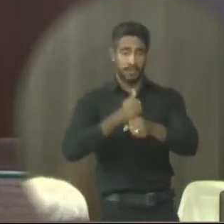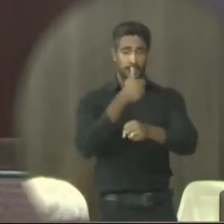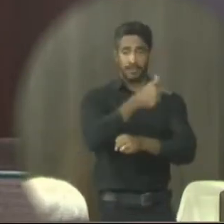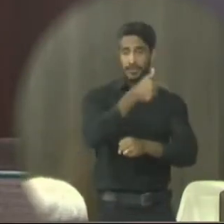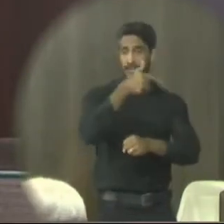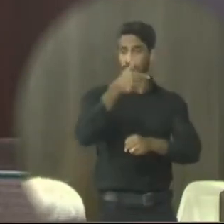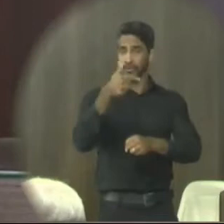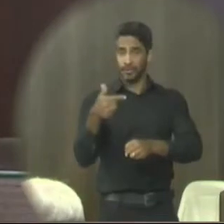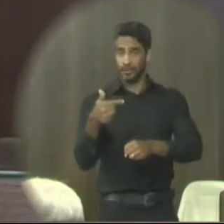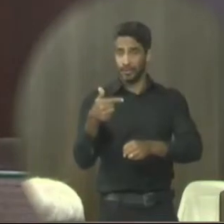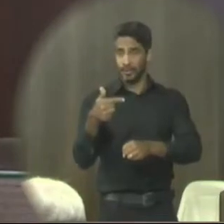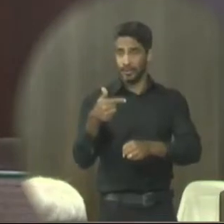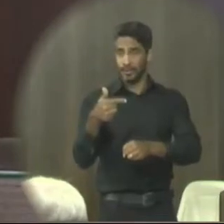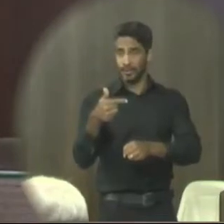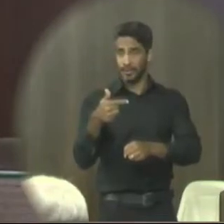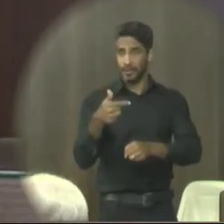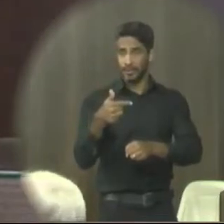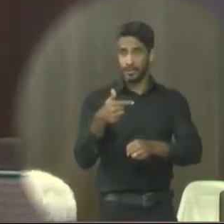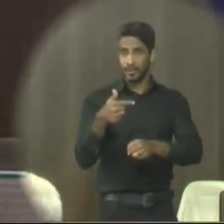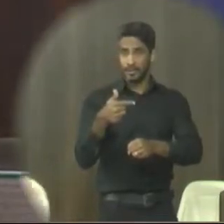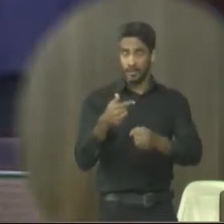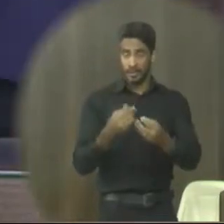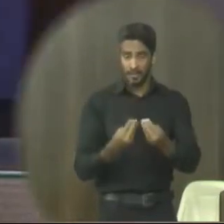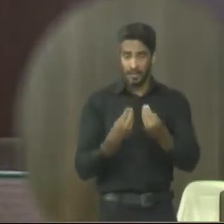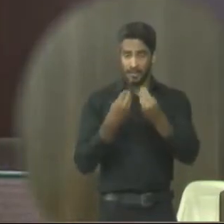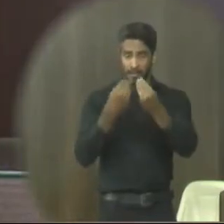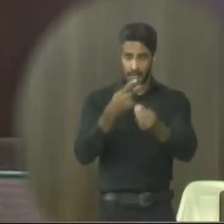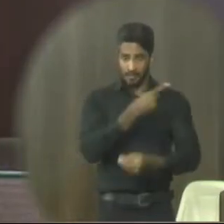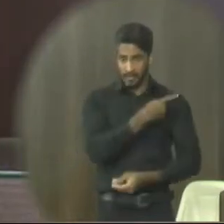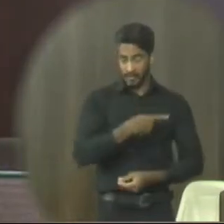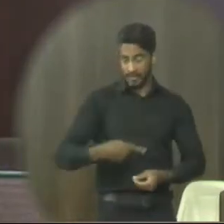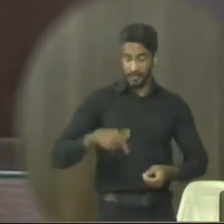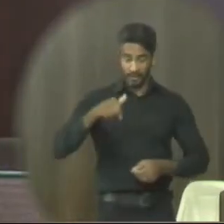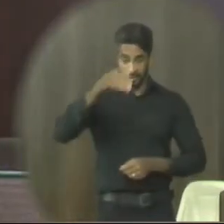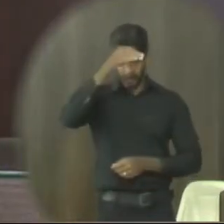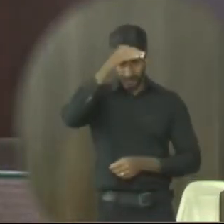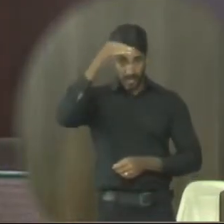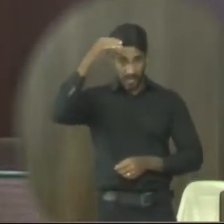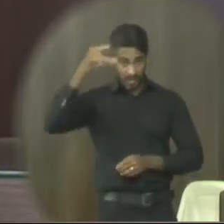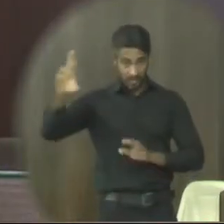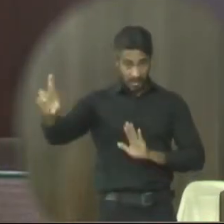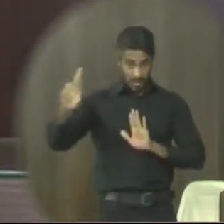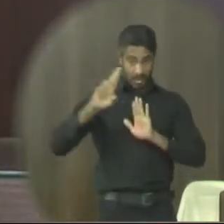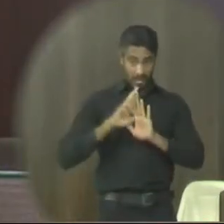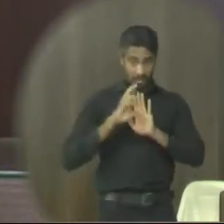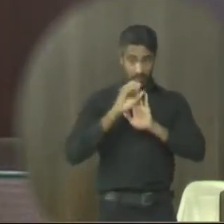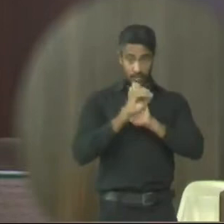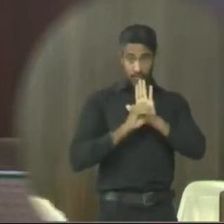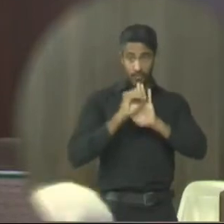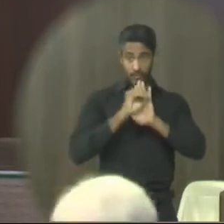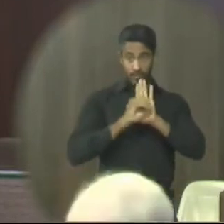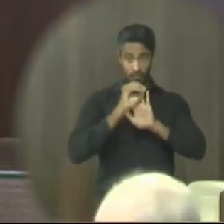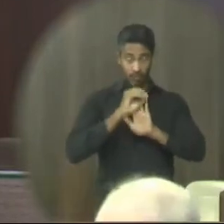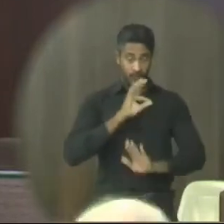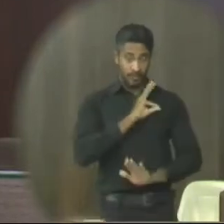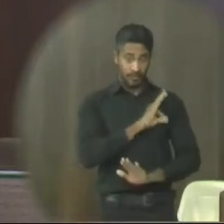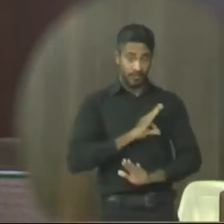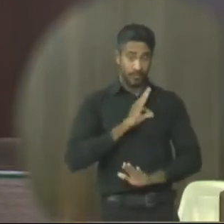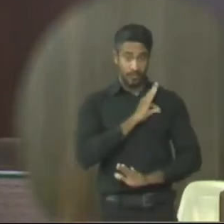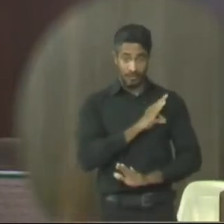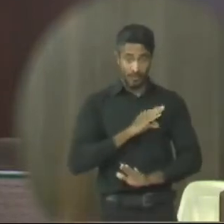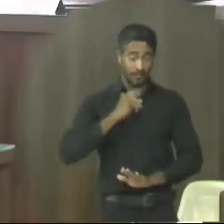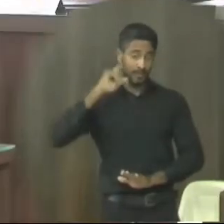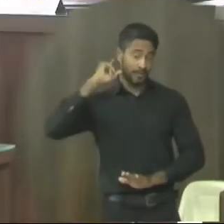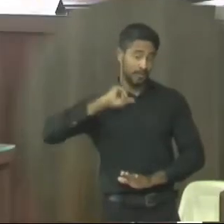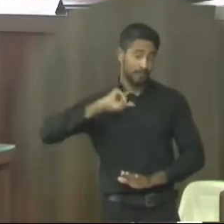077-2022. Expedido pela presidência desta Câmara em resposta do ofício da Polícia Civil de